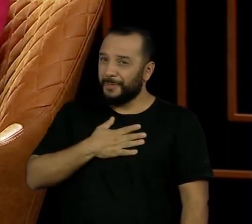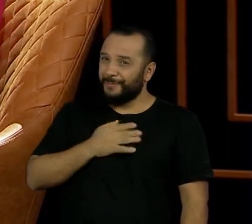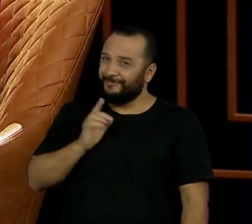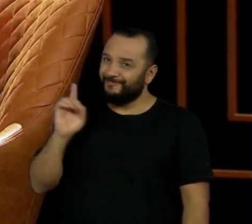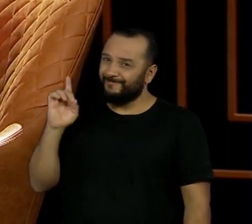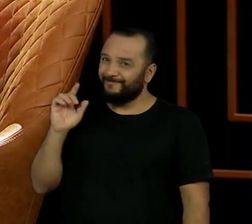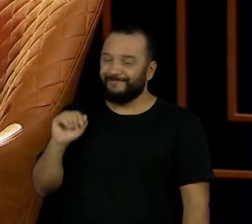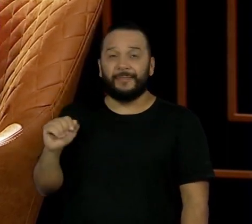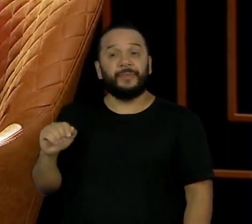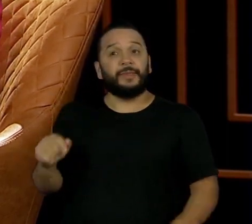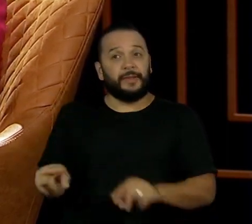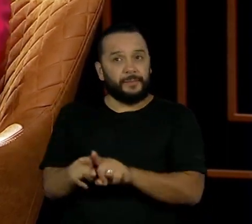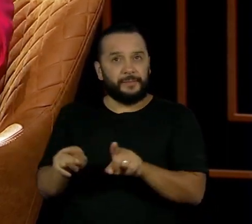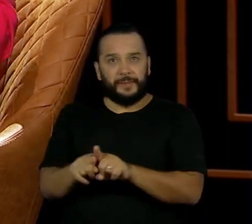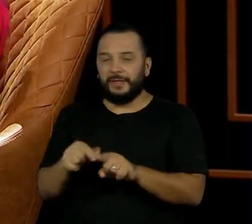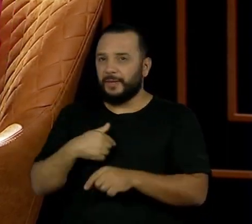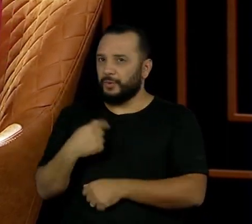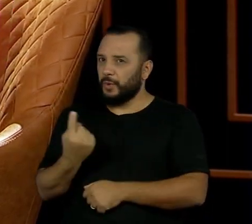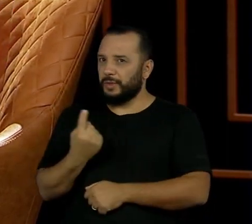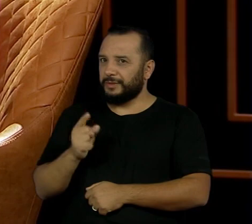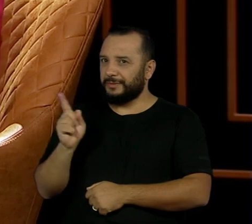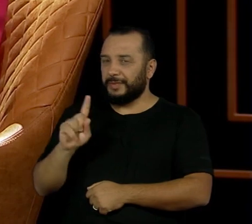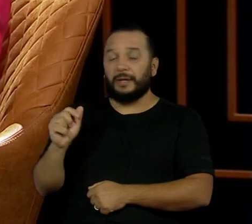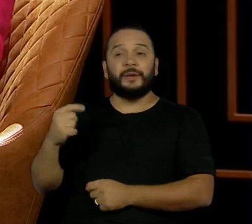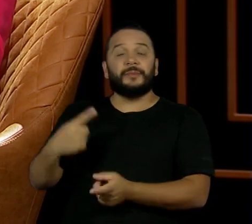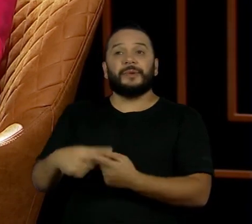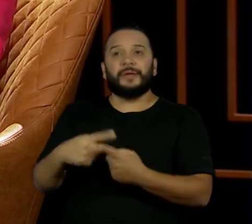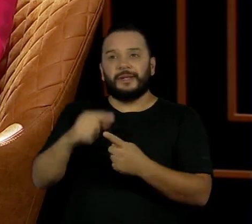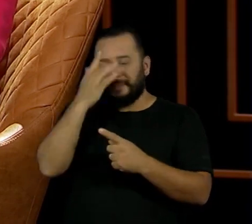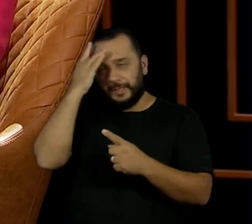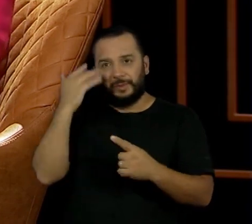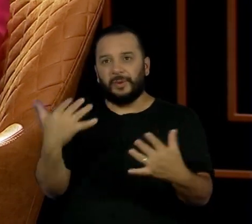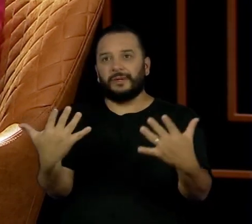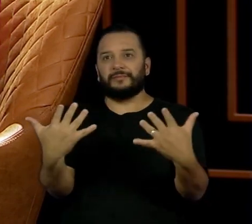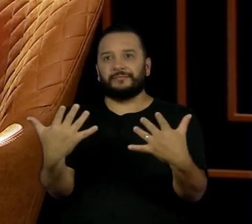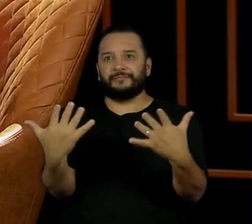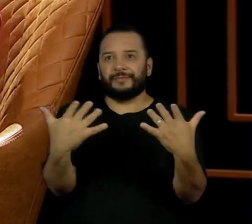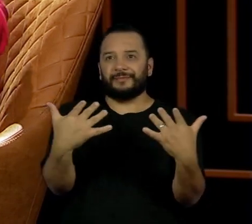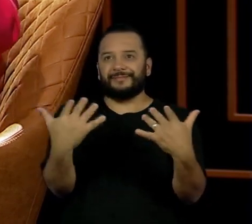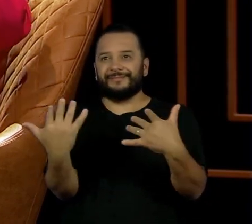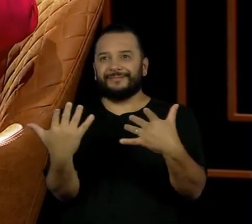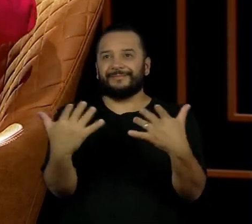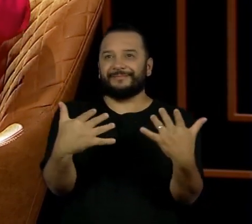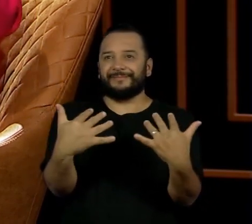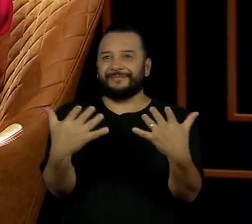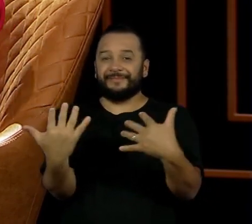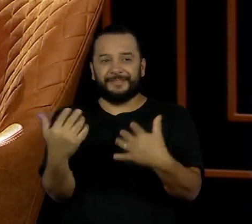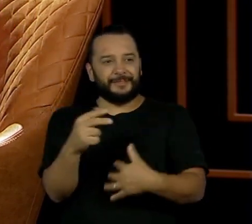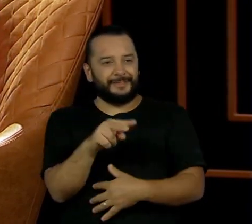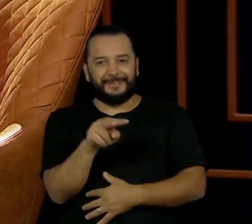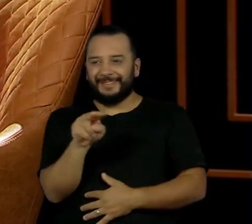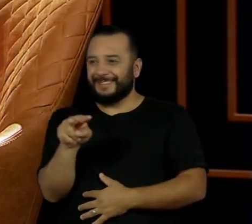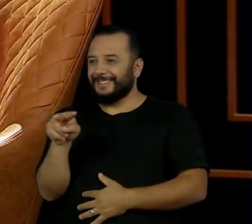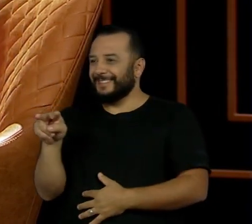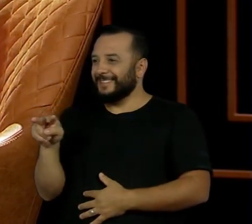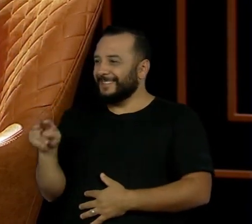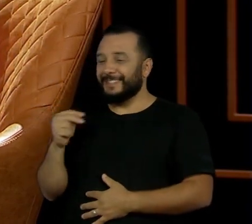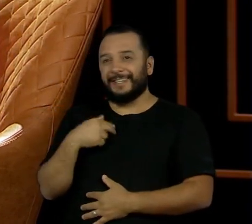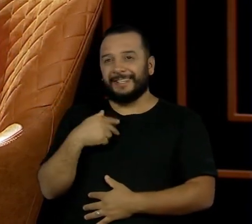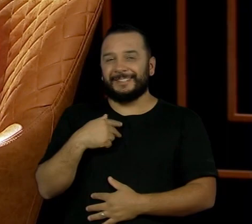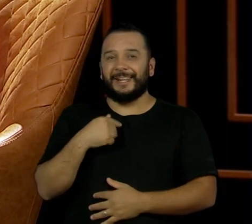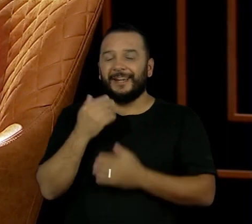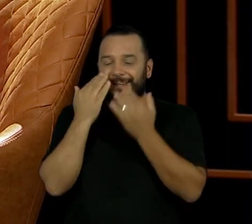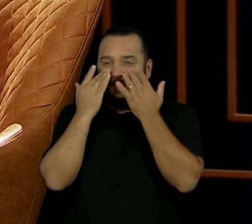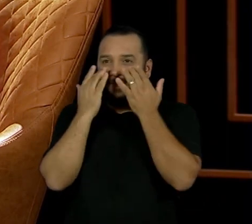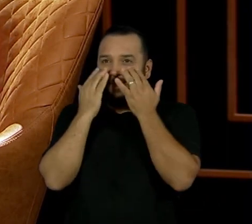também que a gente não faz nada sozinho, o público faz toda a diferença. Aquela plateia, aquela energia, aquele